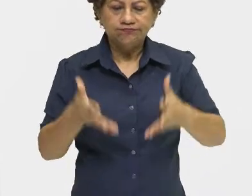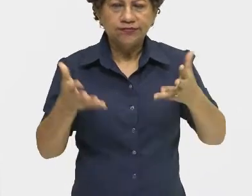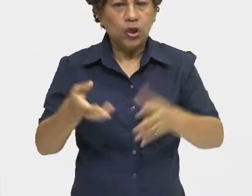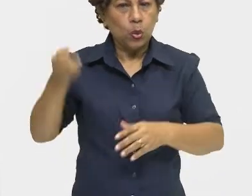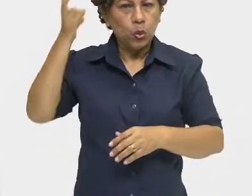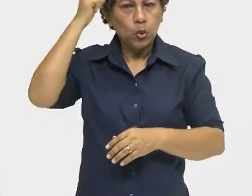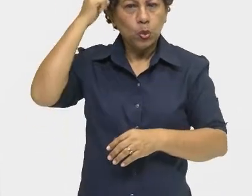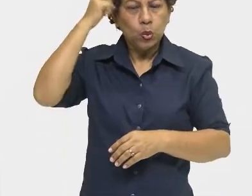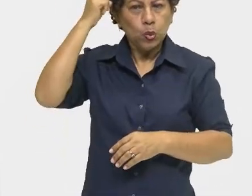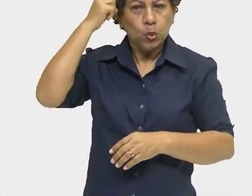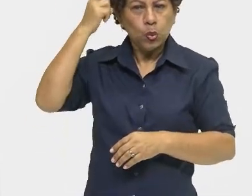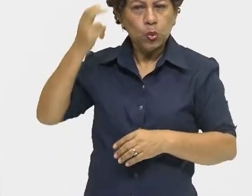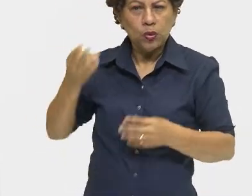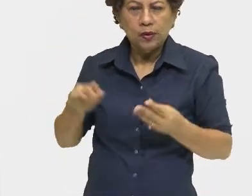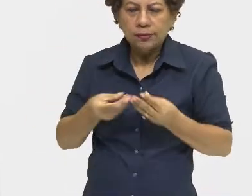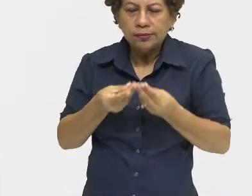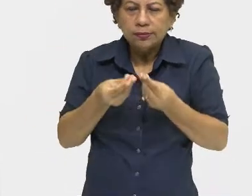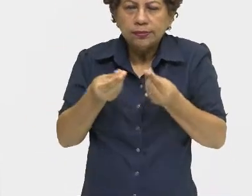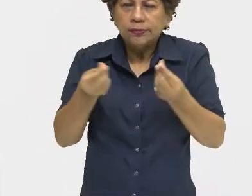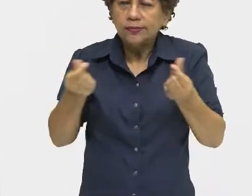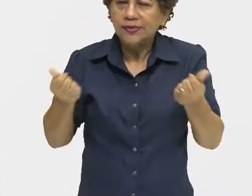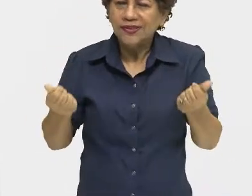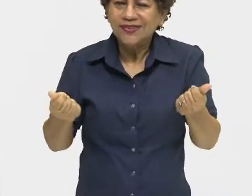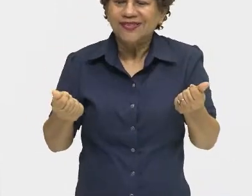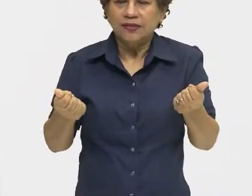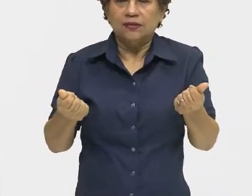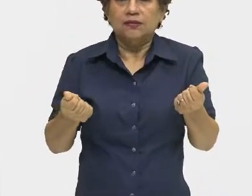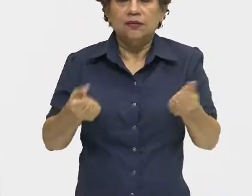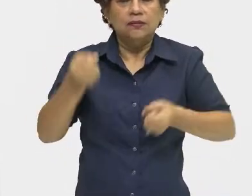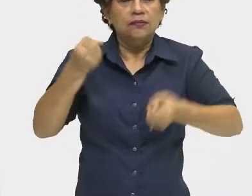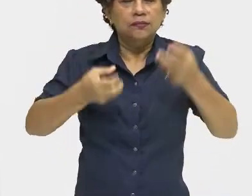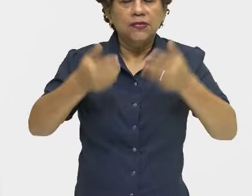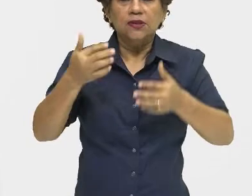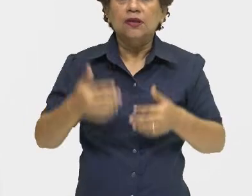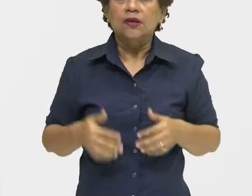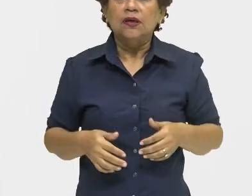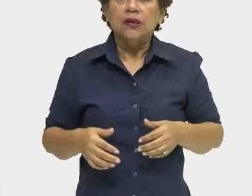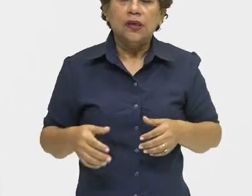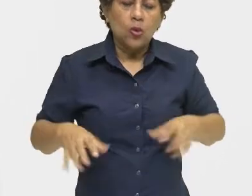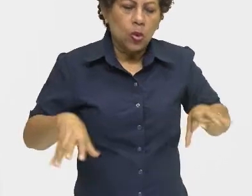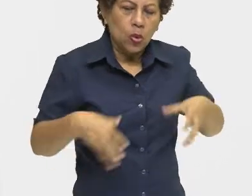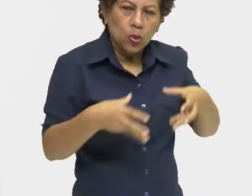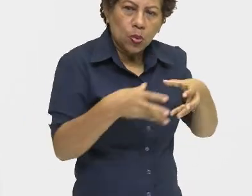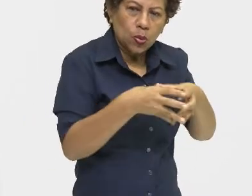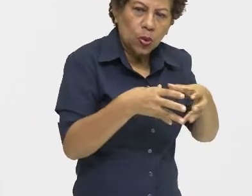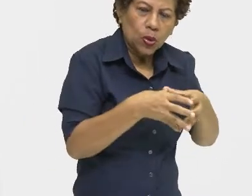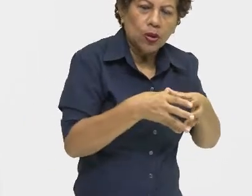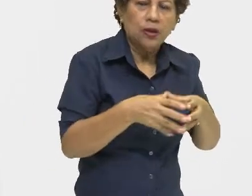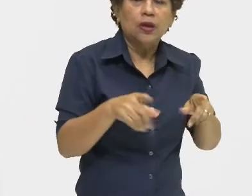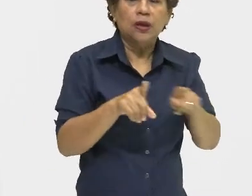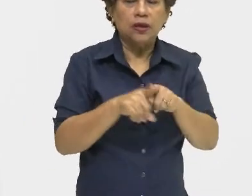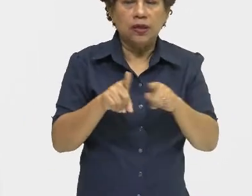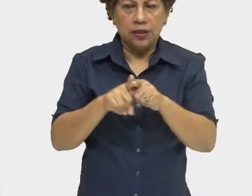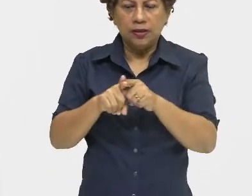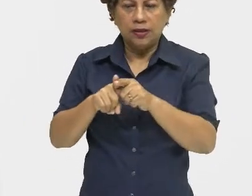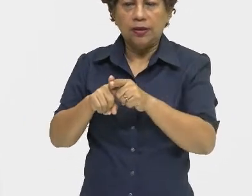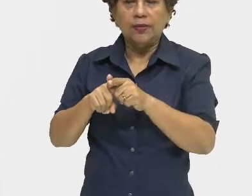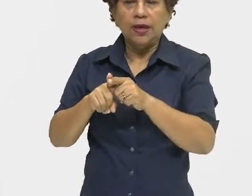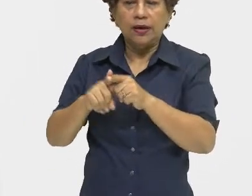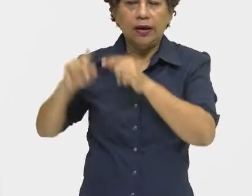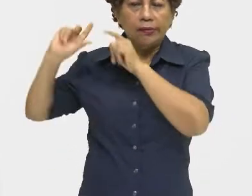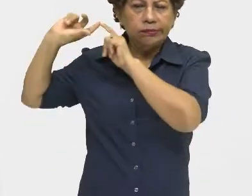intrinsecamente relacionada ao anônimo, ao coletivo, ao espontâneo, à tradição e à